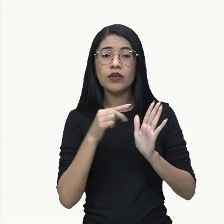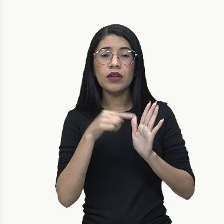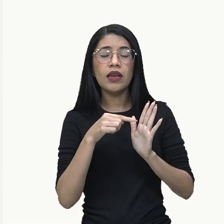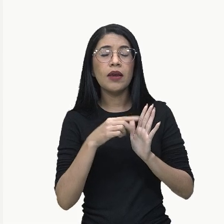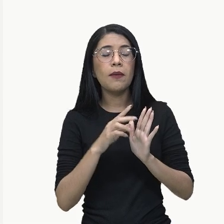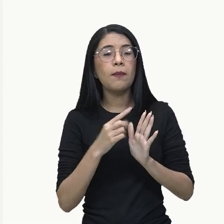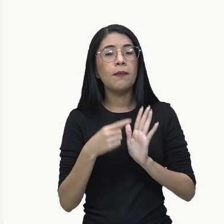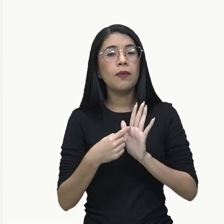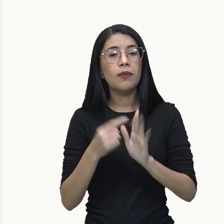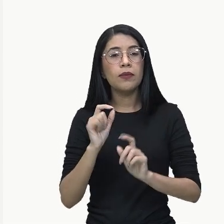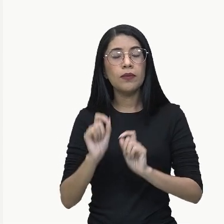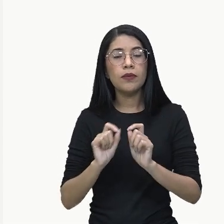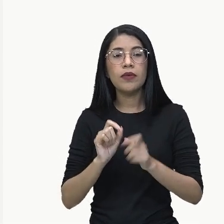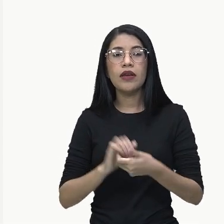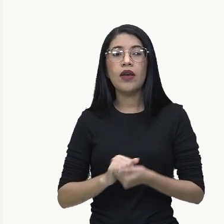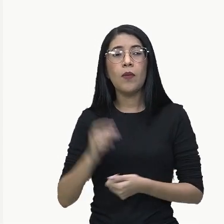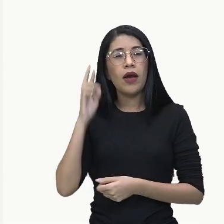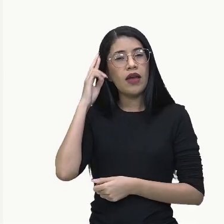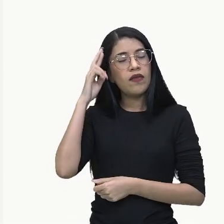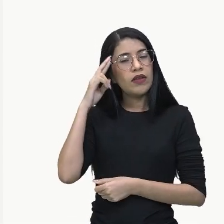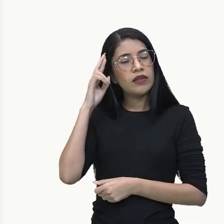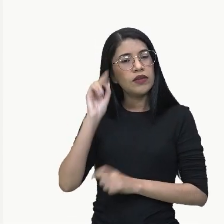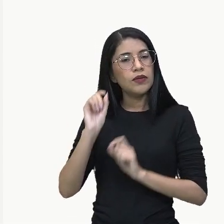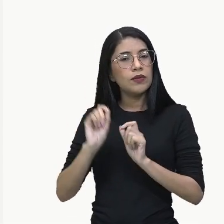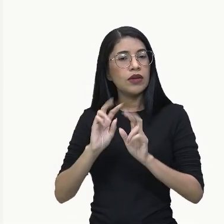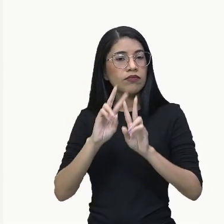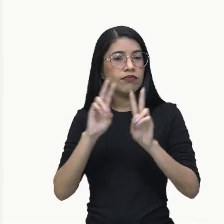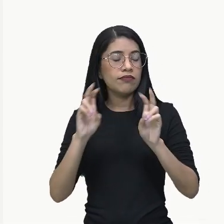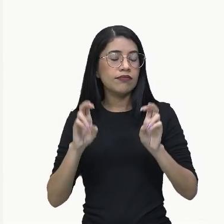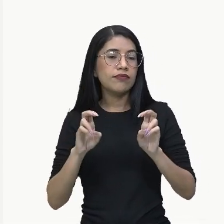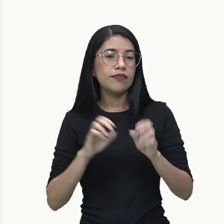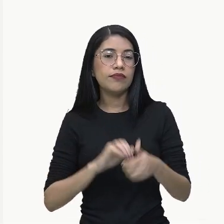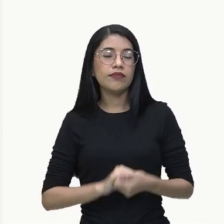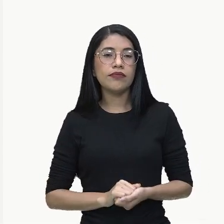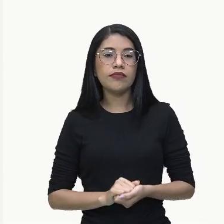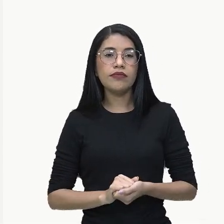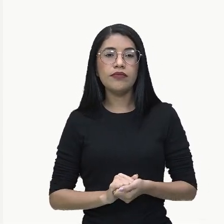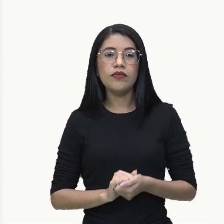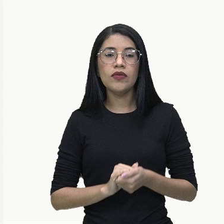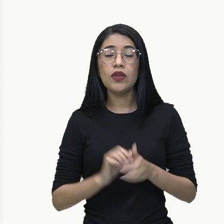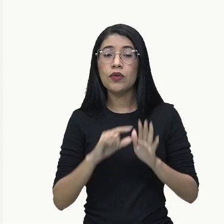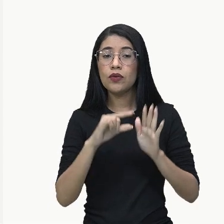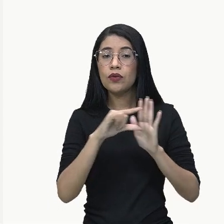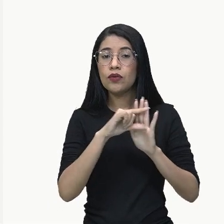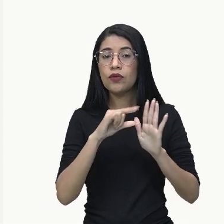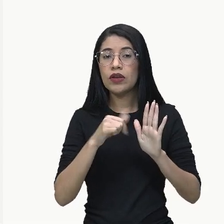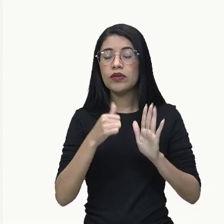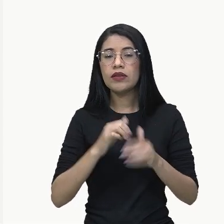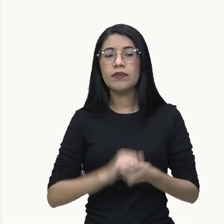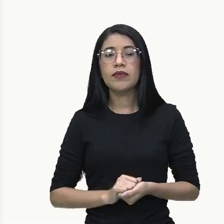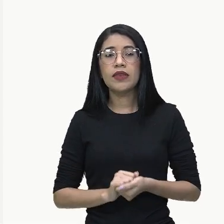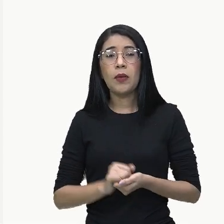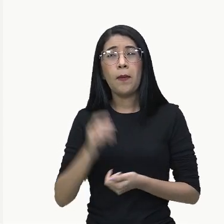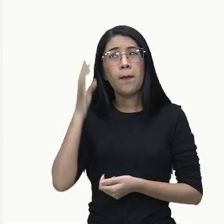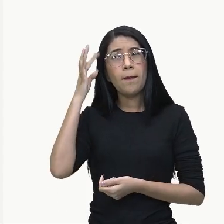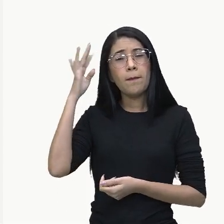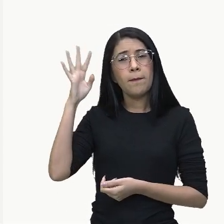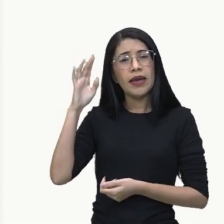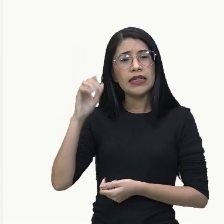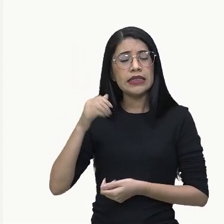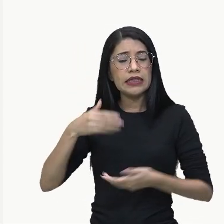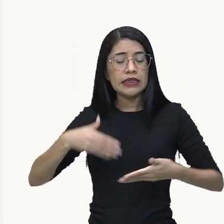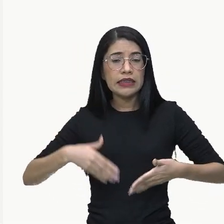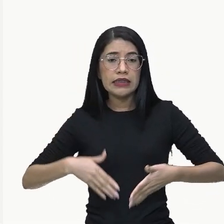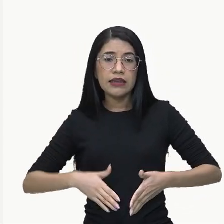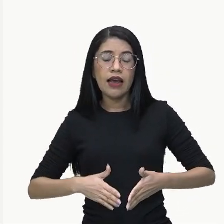isso trazendo a reflexão essas questões observem no primeiro verso pensem nas crianças